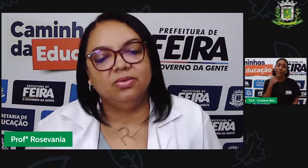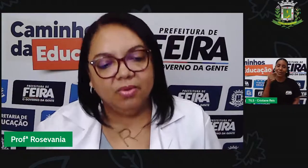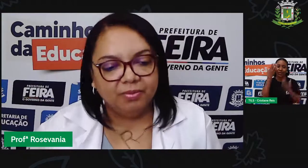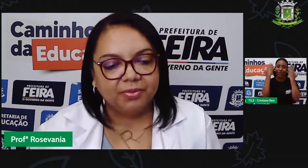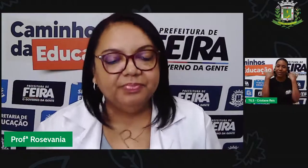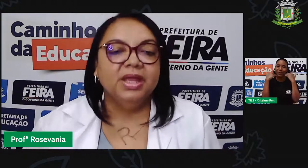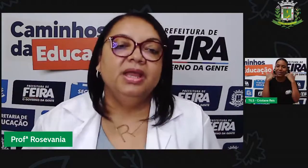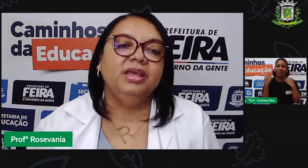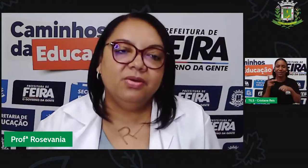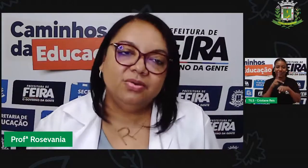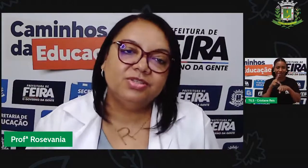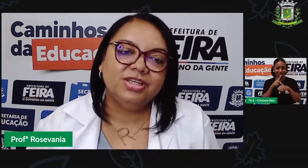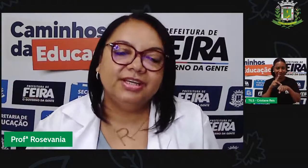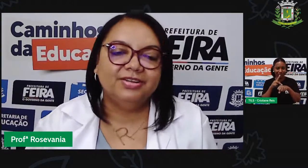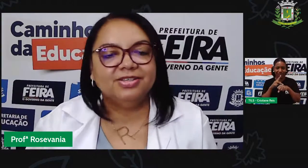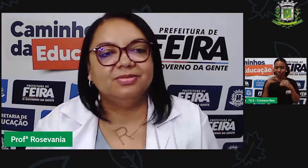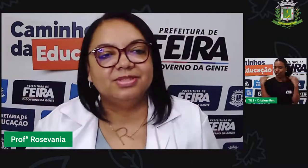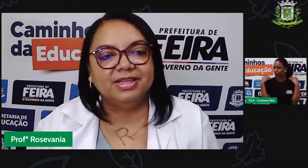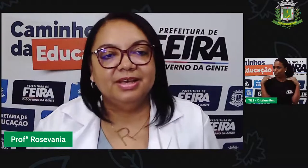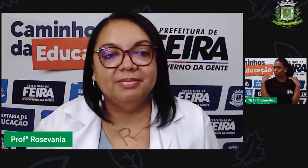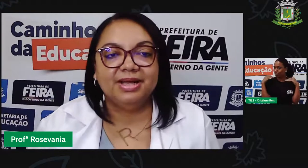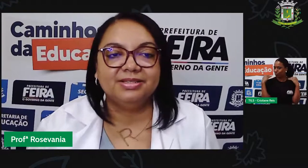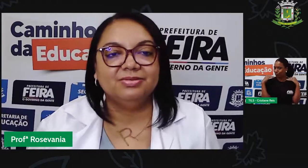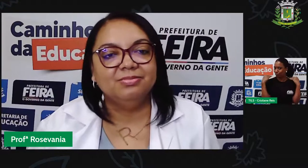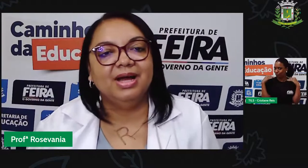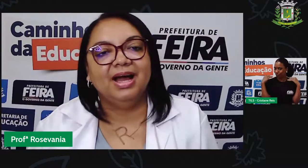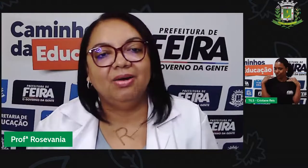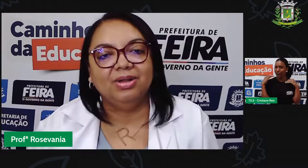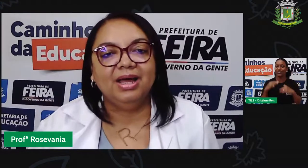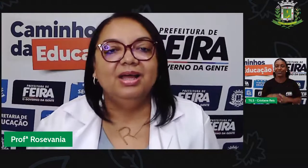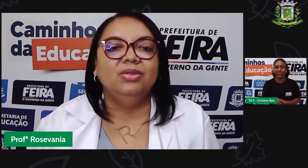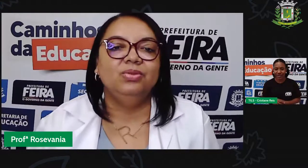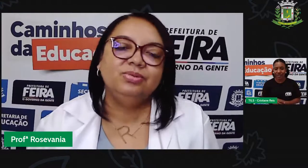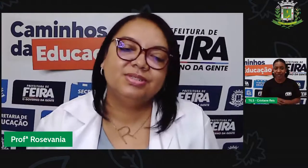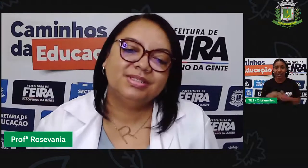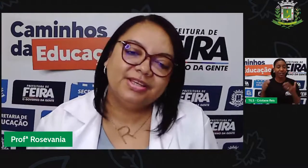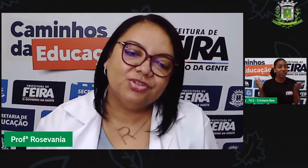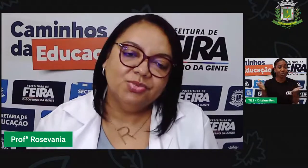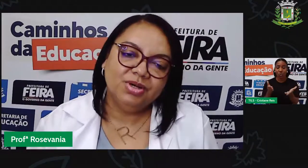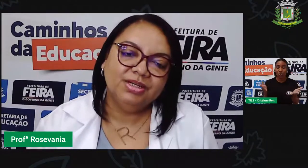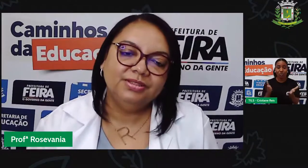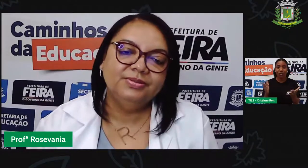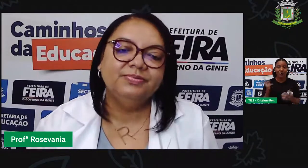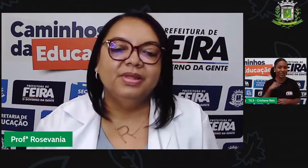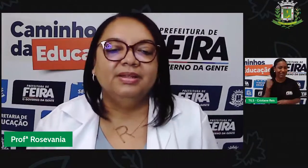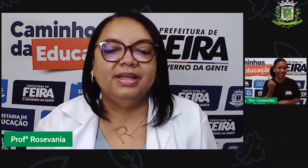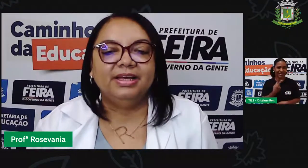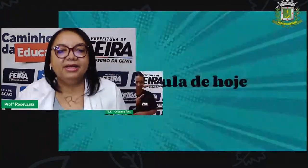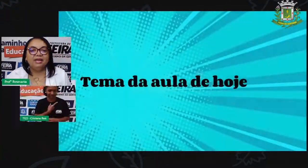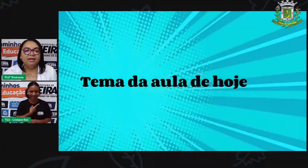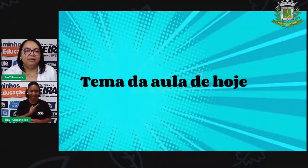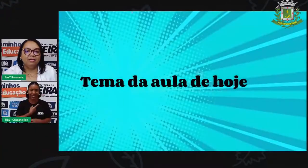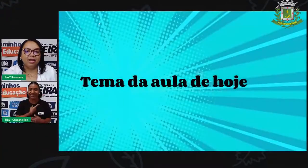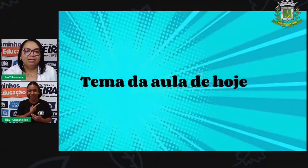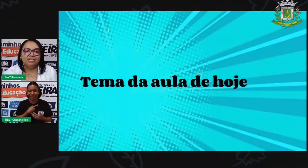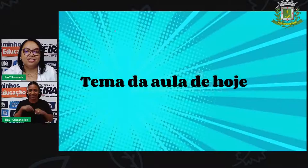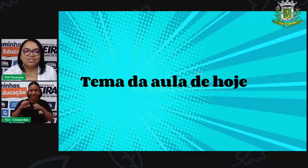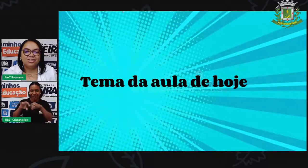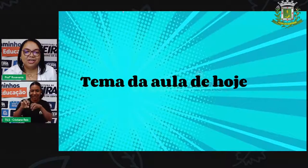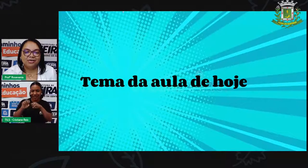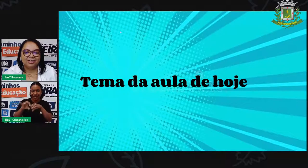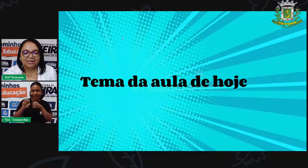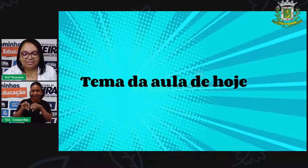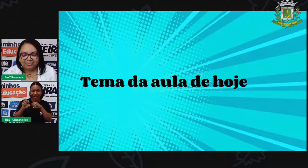à altura do homem. E hoje nós vamos ter mais uma aula do sétimo ano, que é uma aula